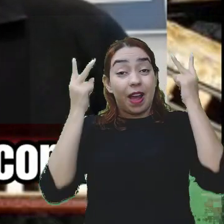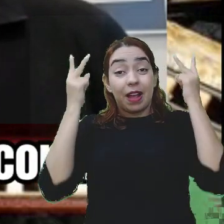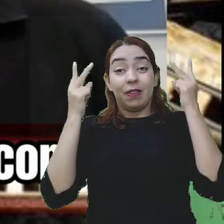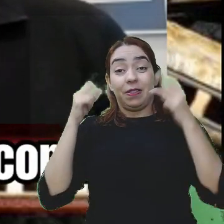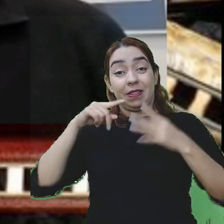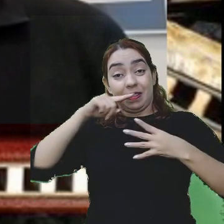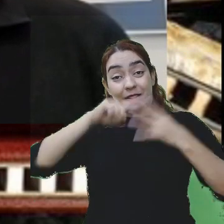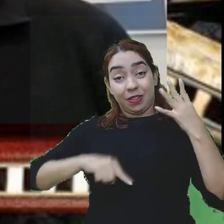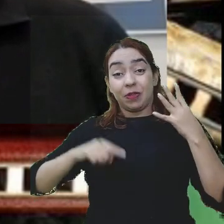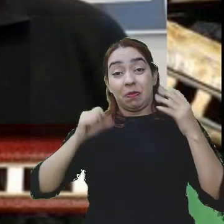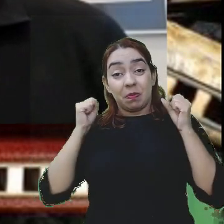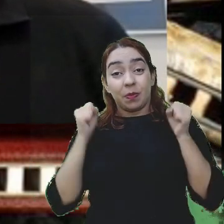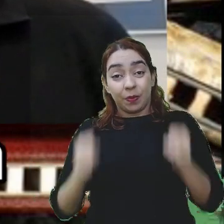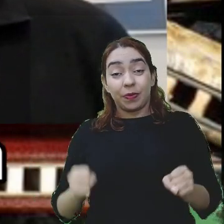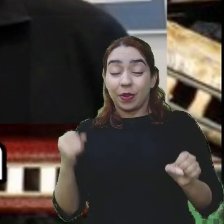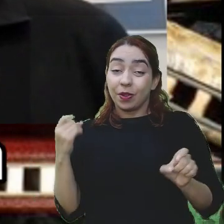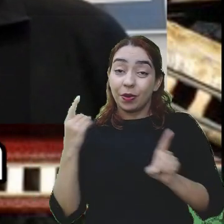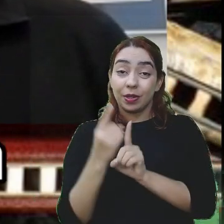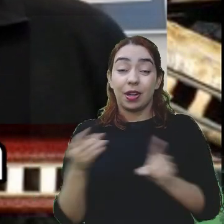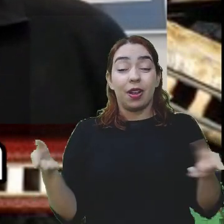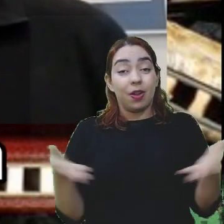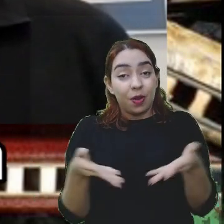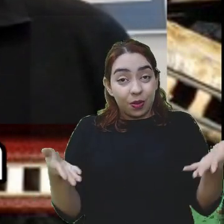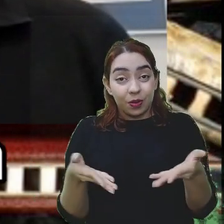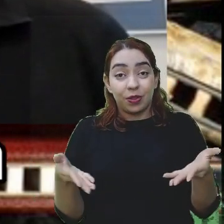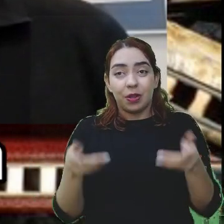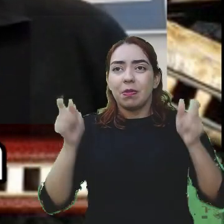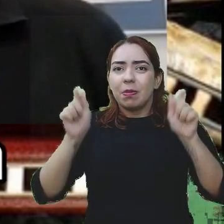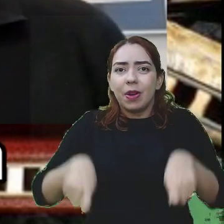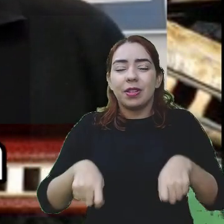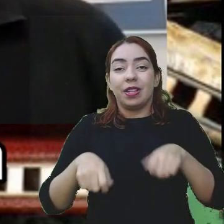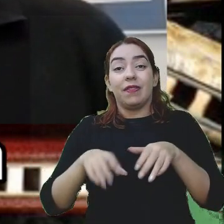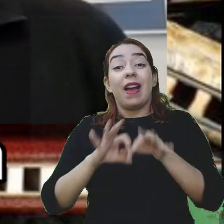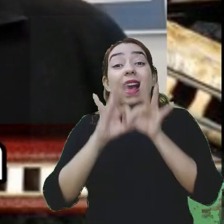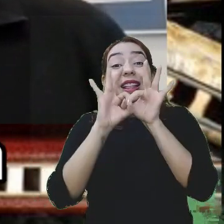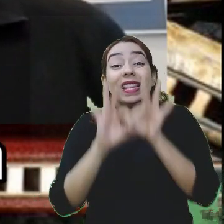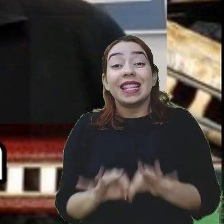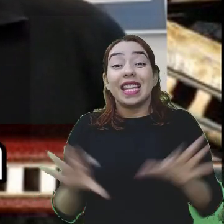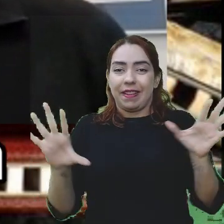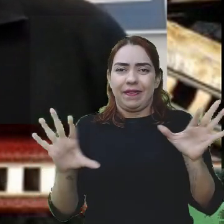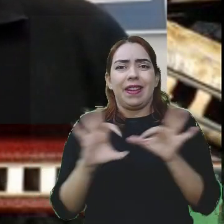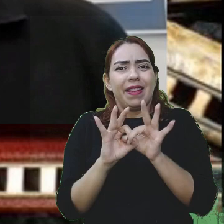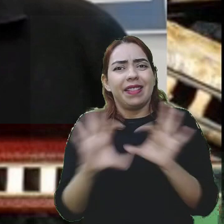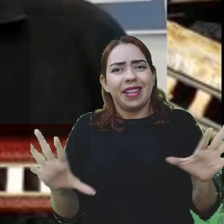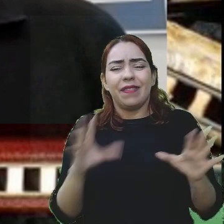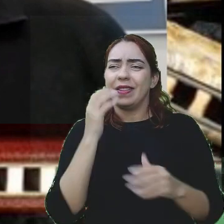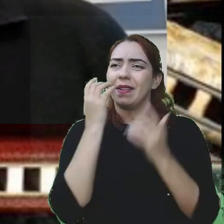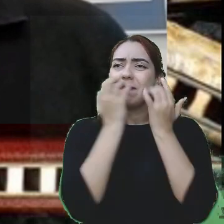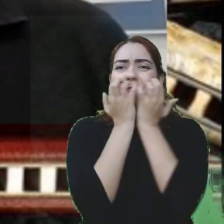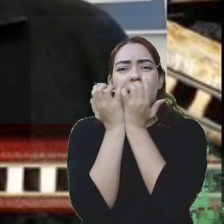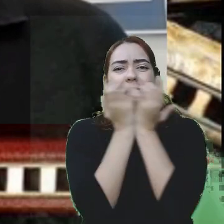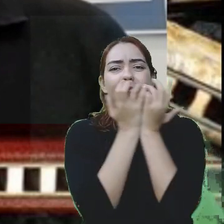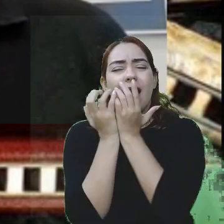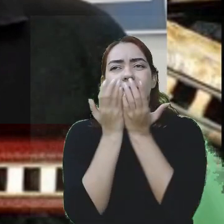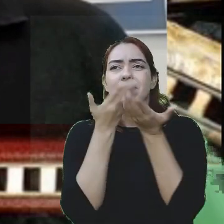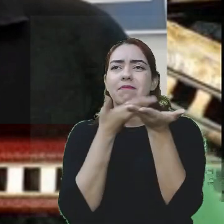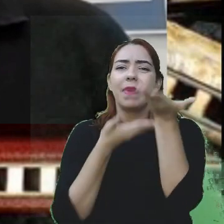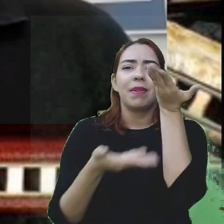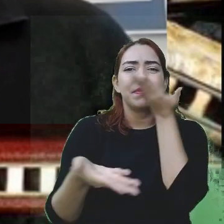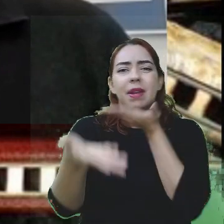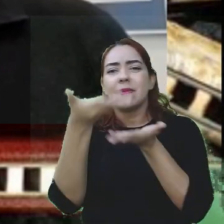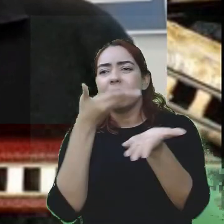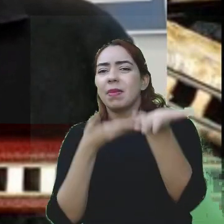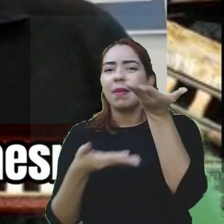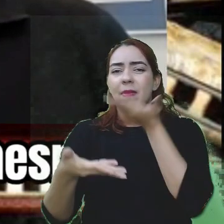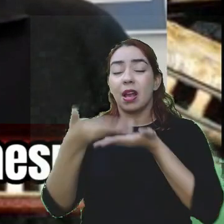pudemos encontrar, que foi, eu diria, a democratização da gaita, o diálogo por